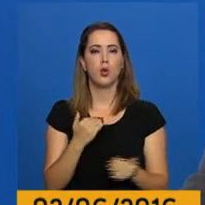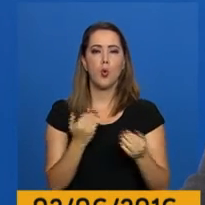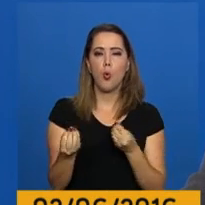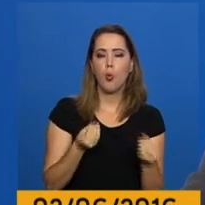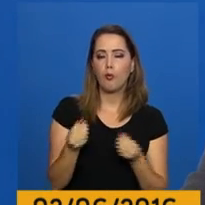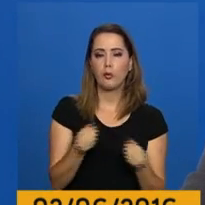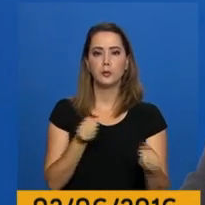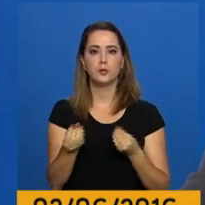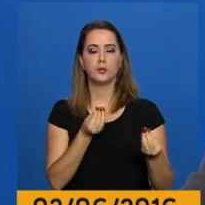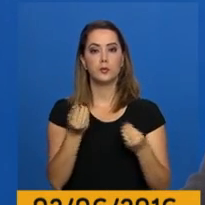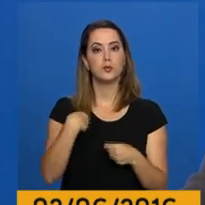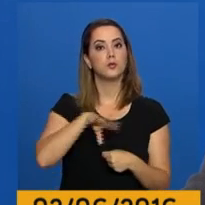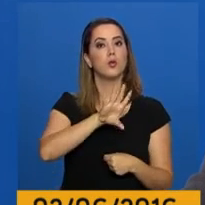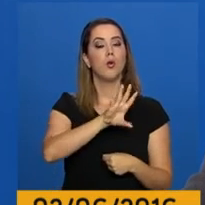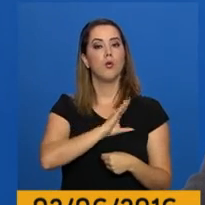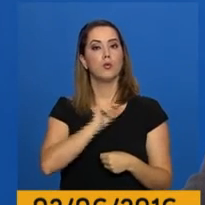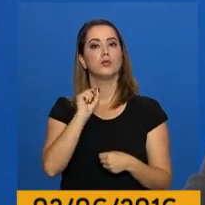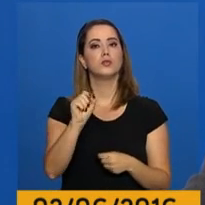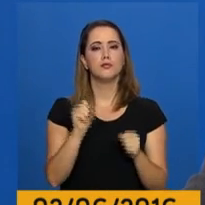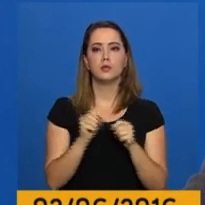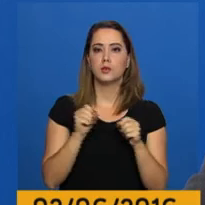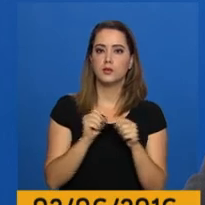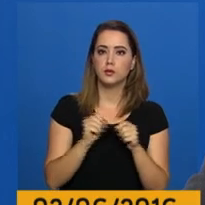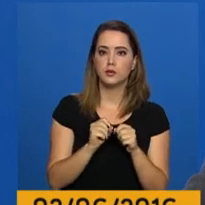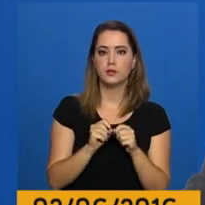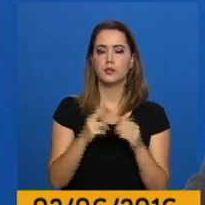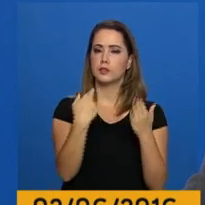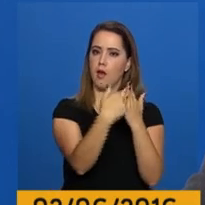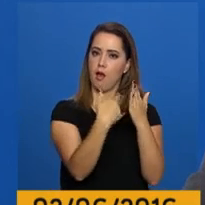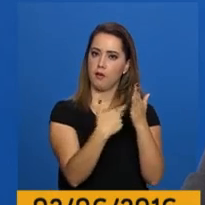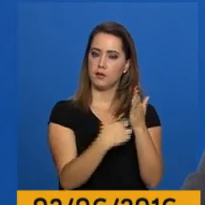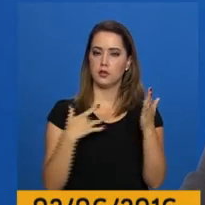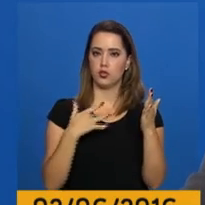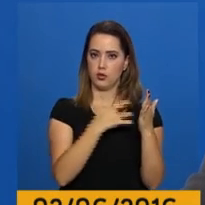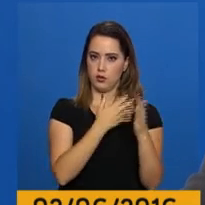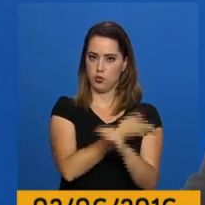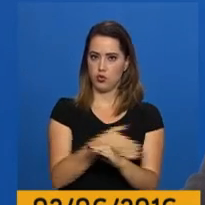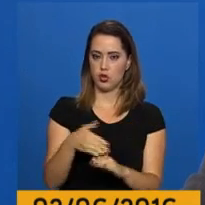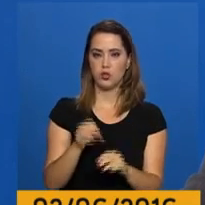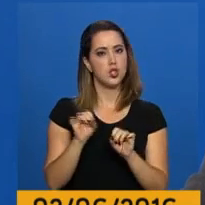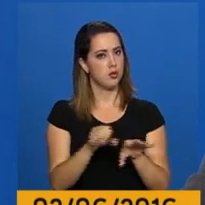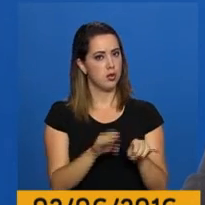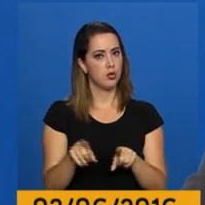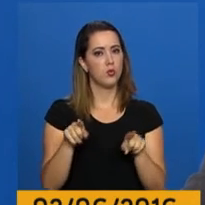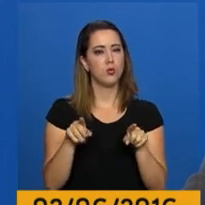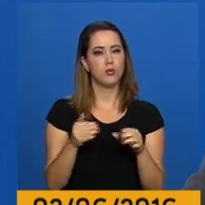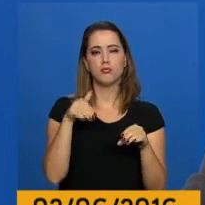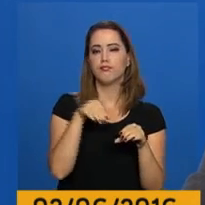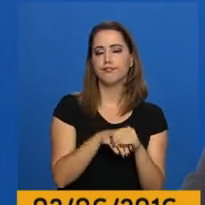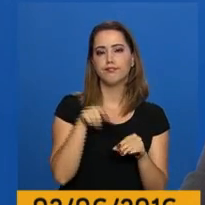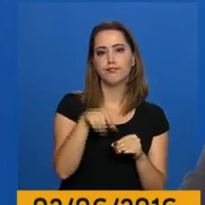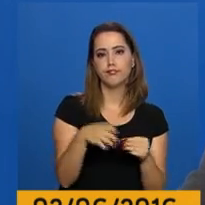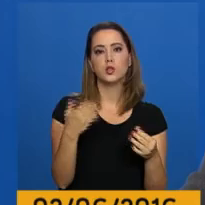maneira que nós enquadraremos as regras de educação e saúde dentro dessa nova sistemática.